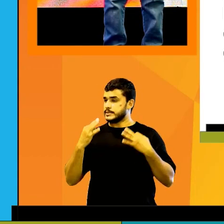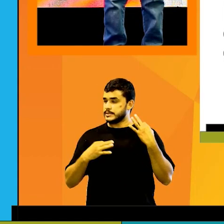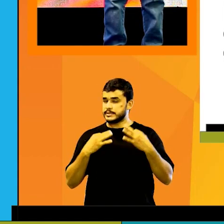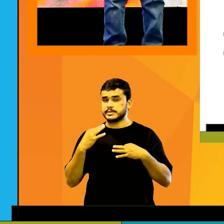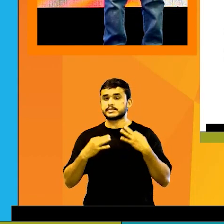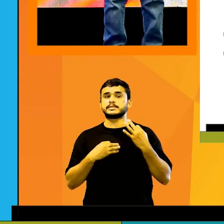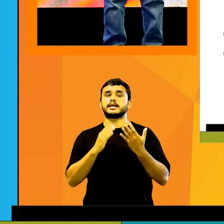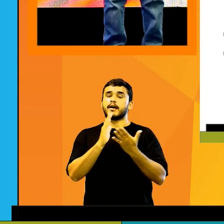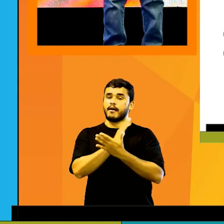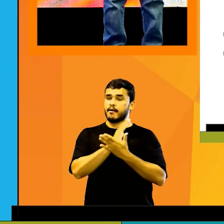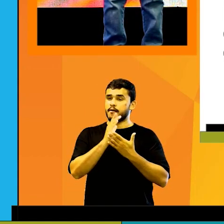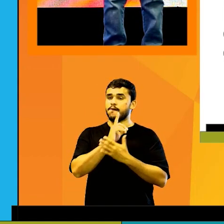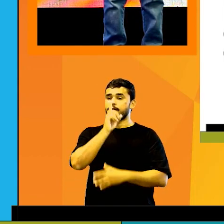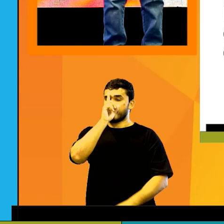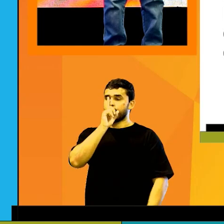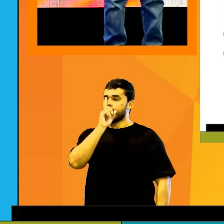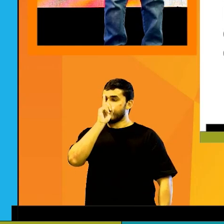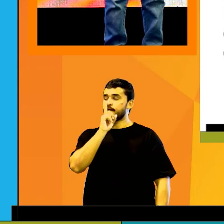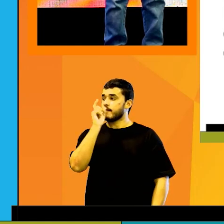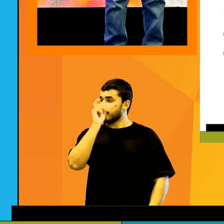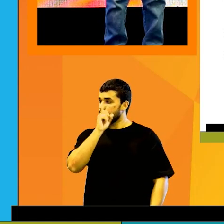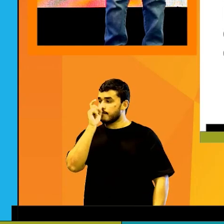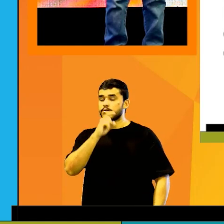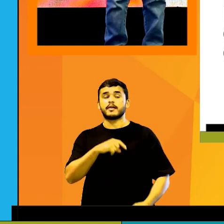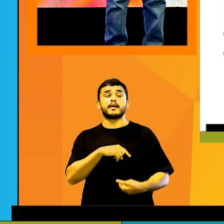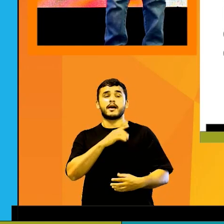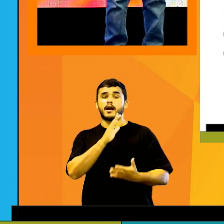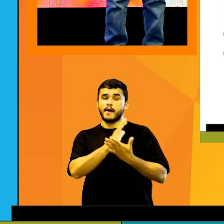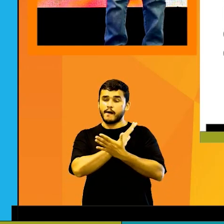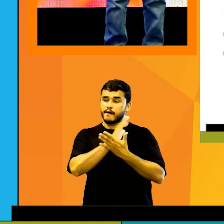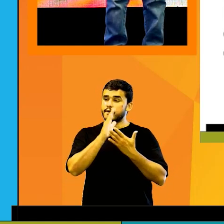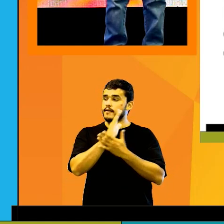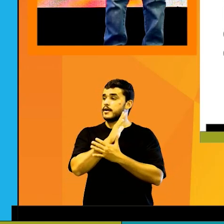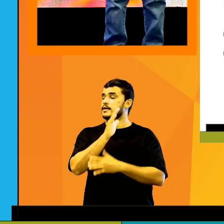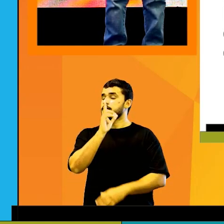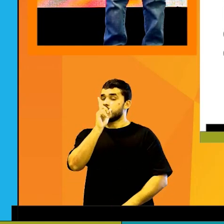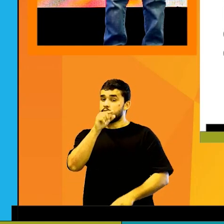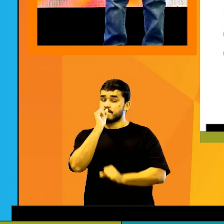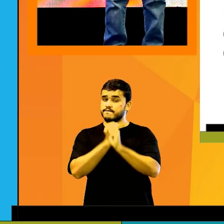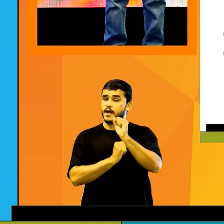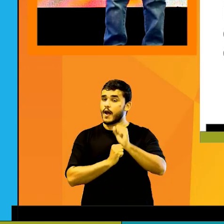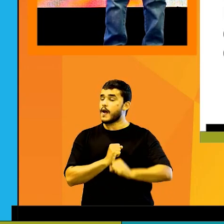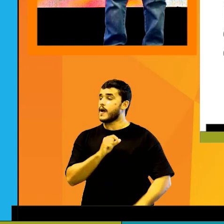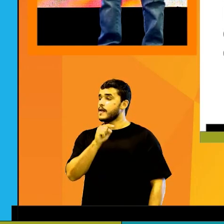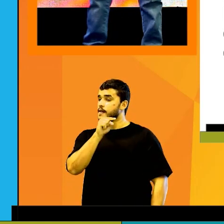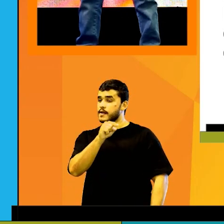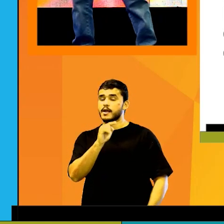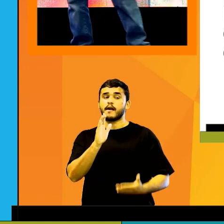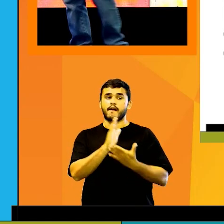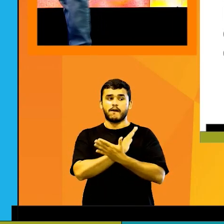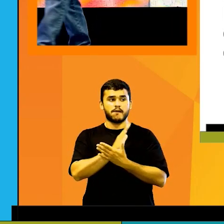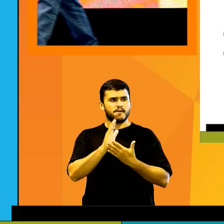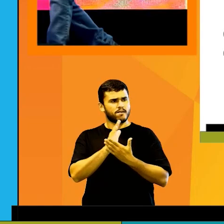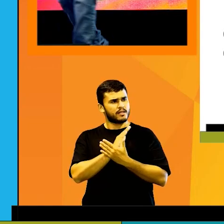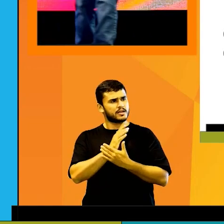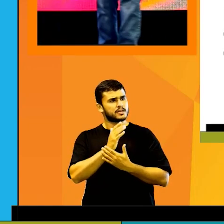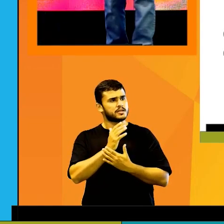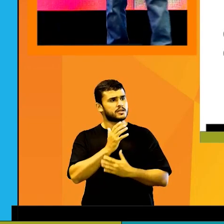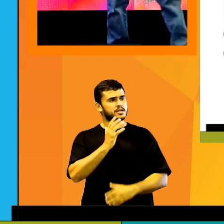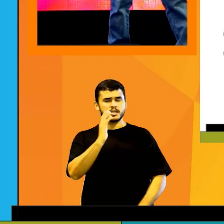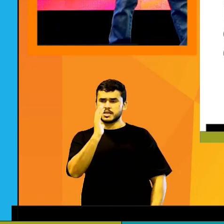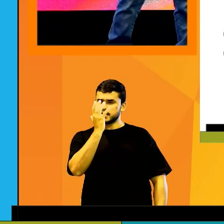bem mentirosazinhas, bem falsazinhas, viu? Bem dissimuladas.